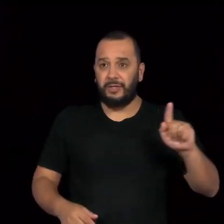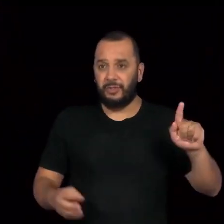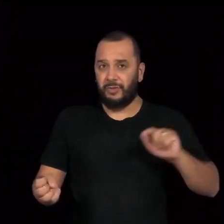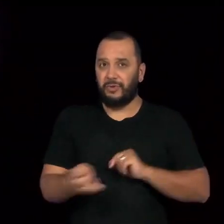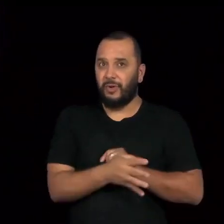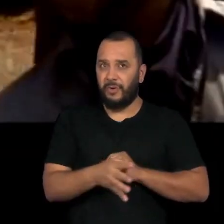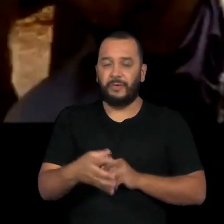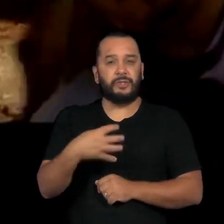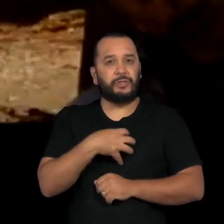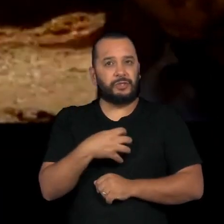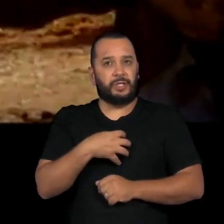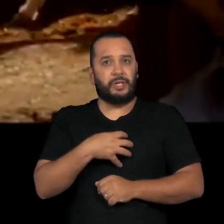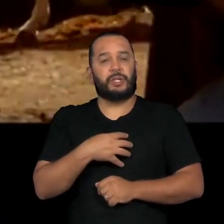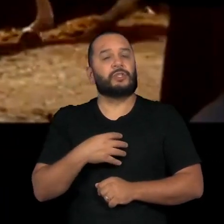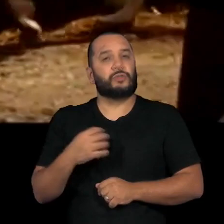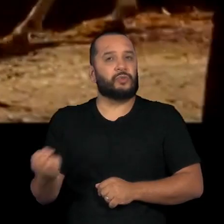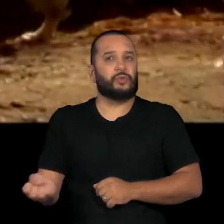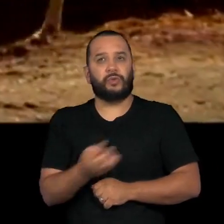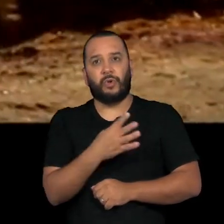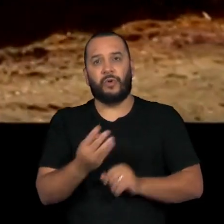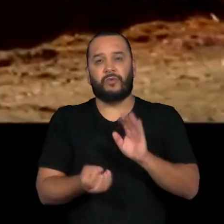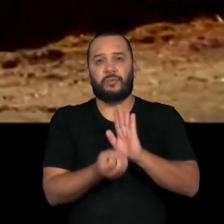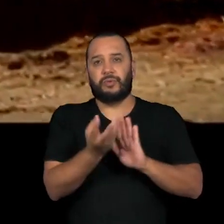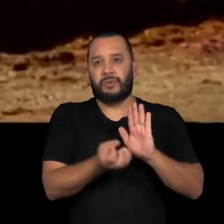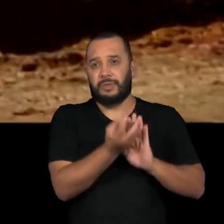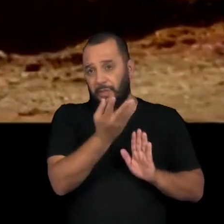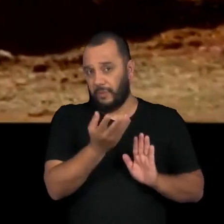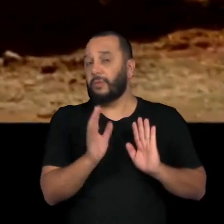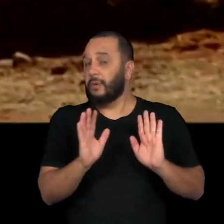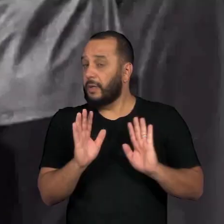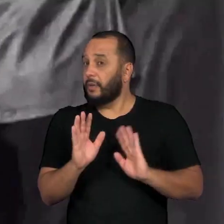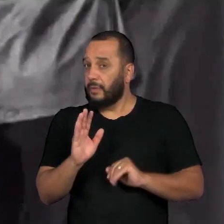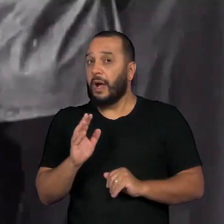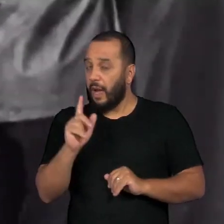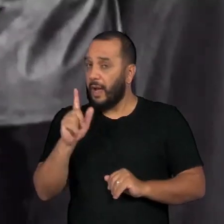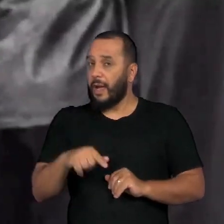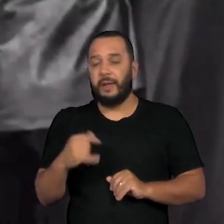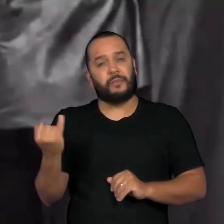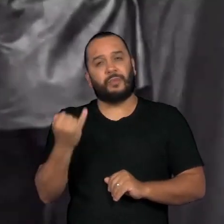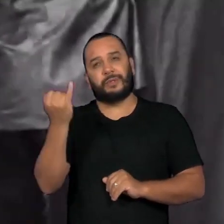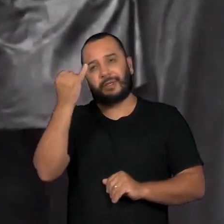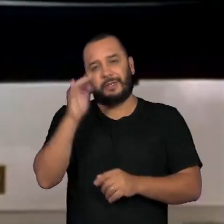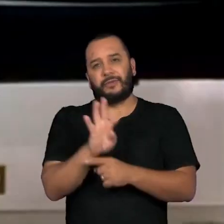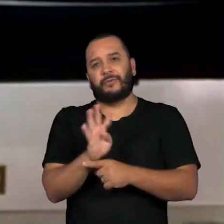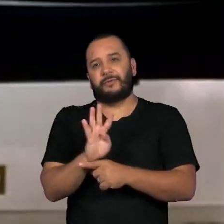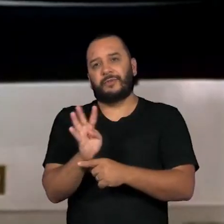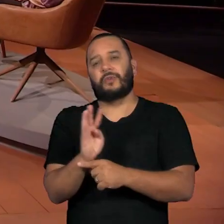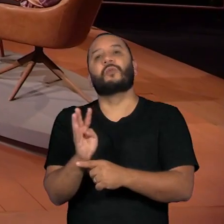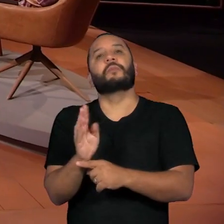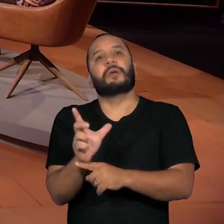novas maneiras de produção. Vida longa aos curtas!